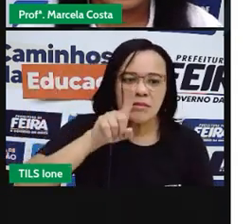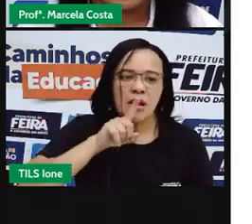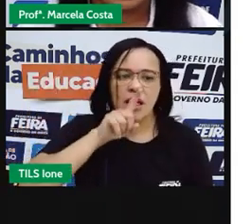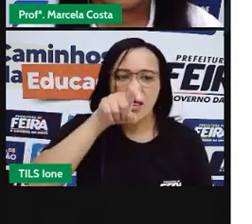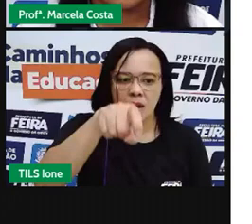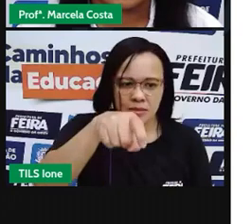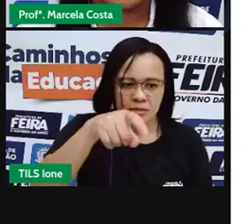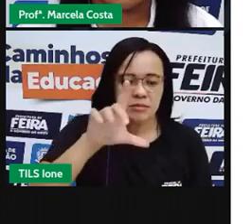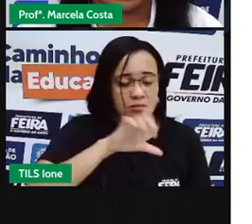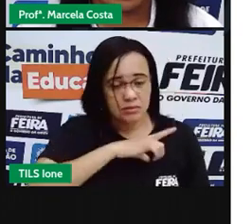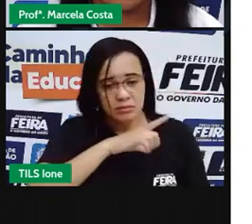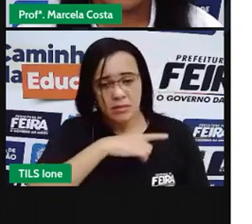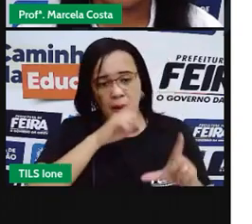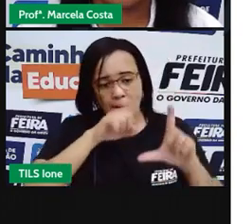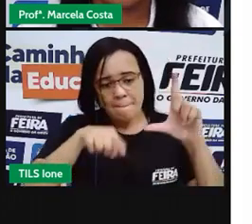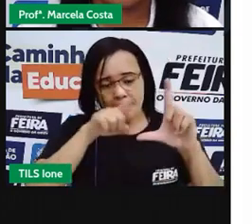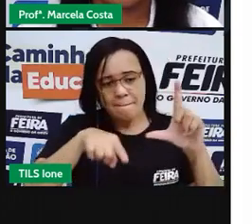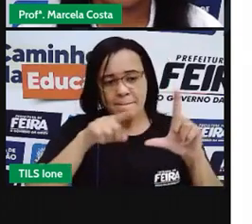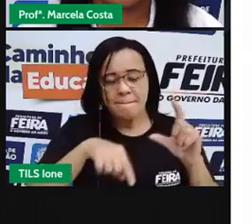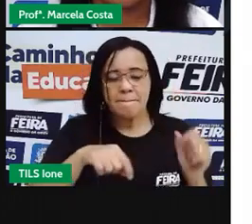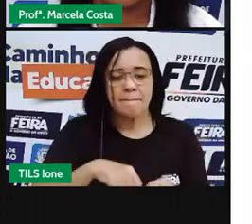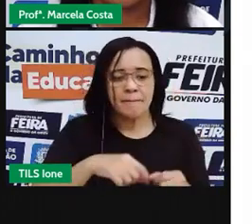Vamos ver quantas sílabas tem essa palavra?